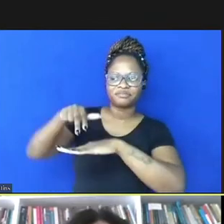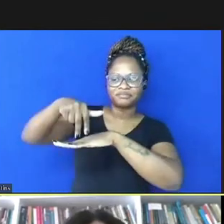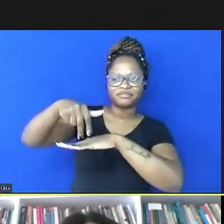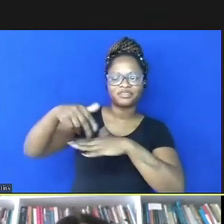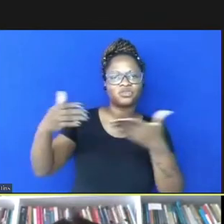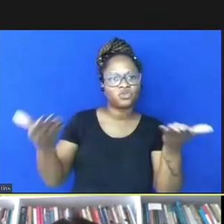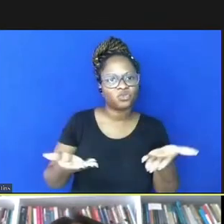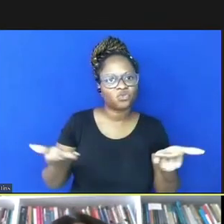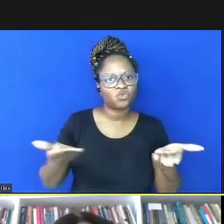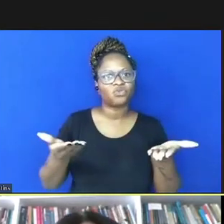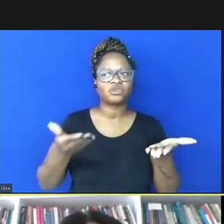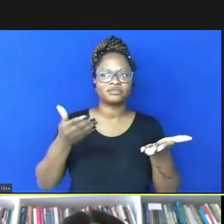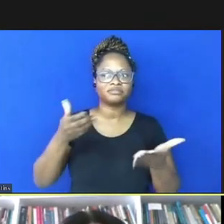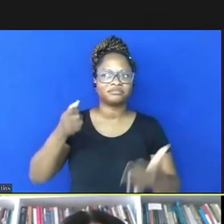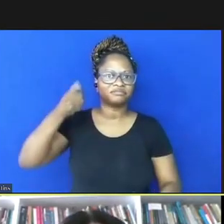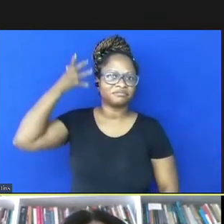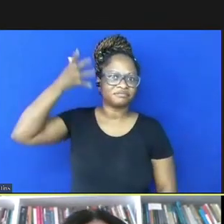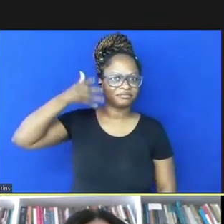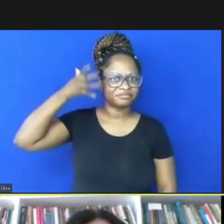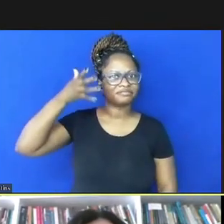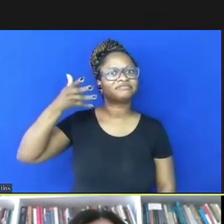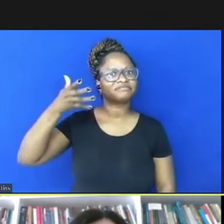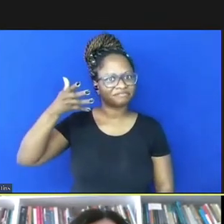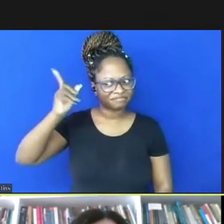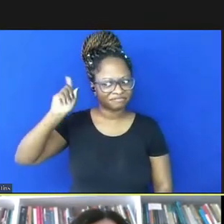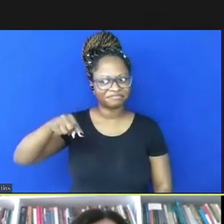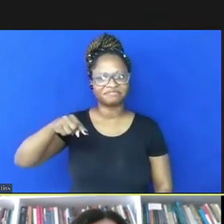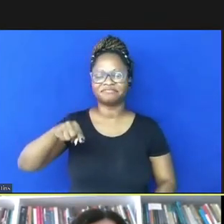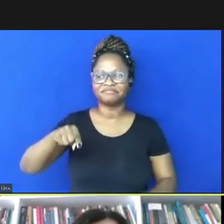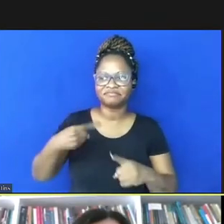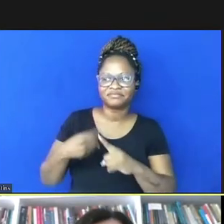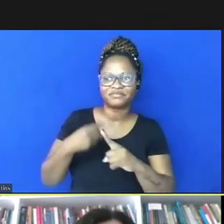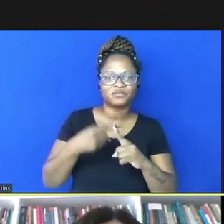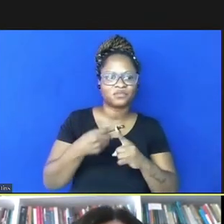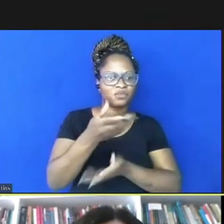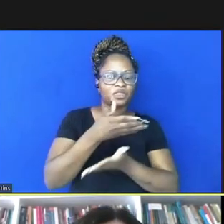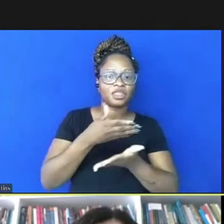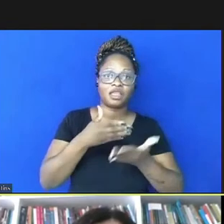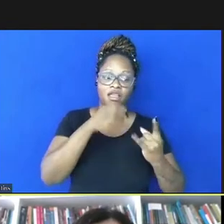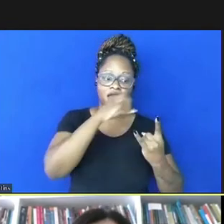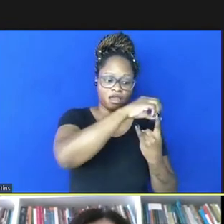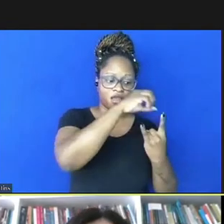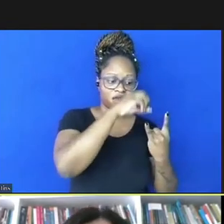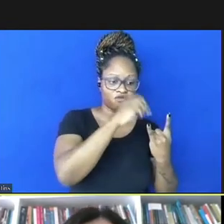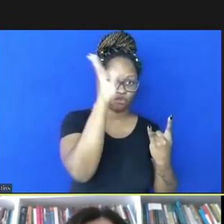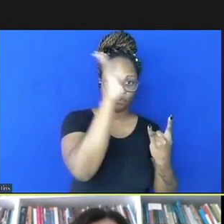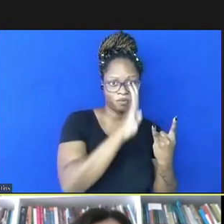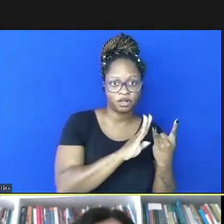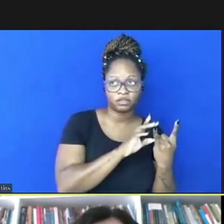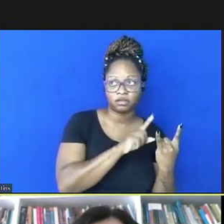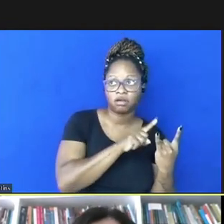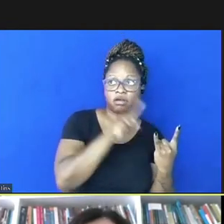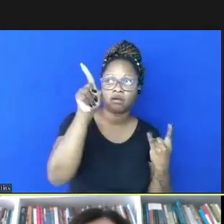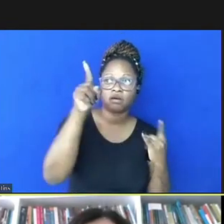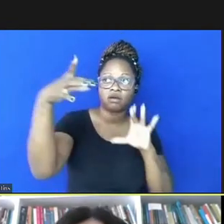novo seminário de cooperação entre a Alemanha e a Fiocruz.